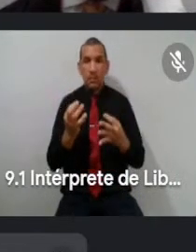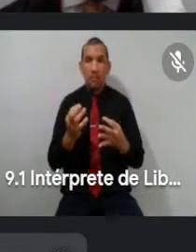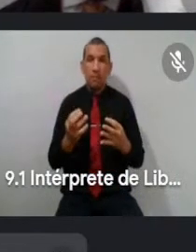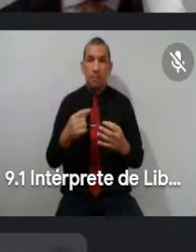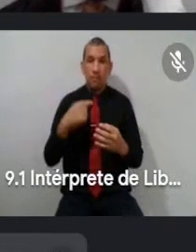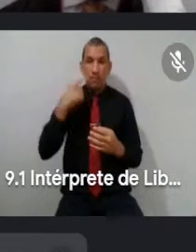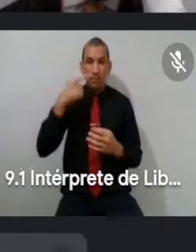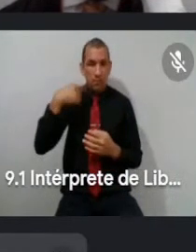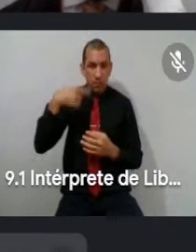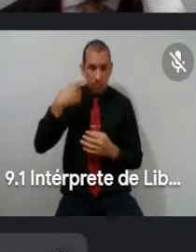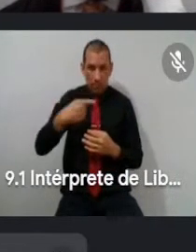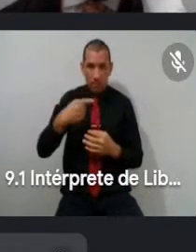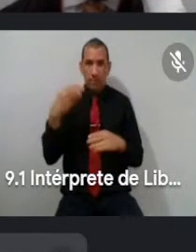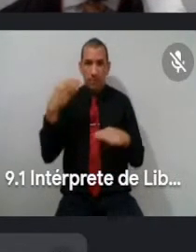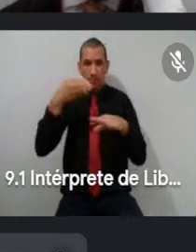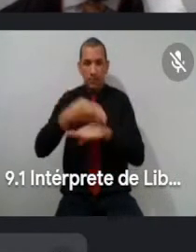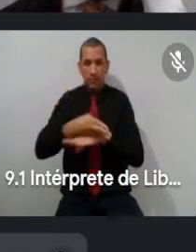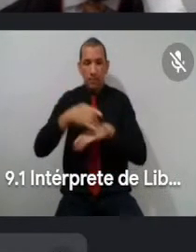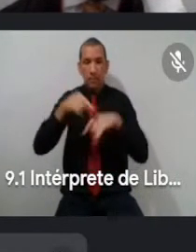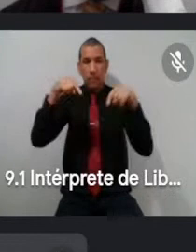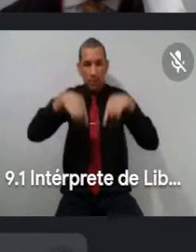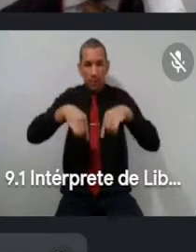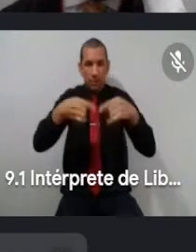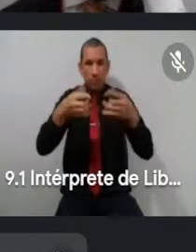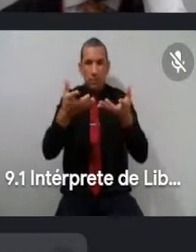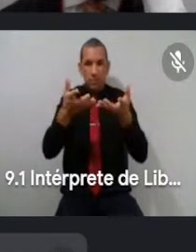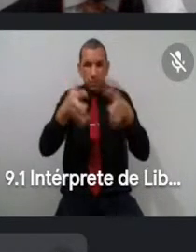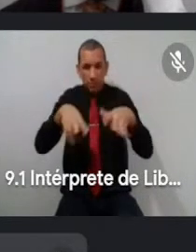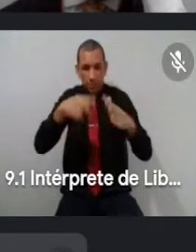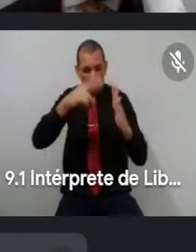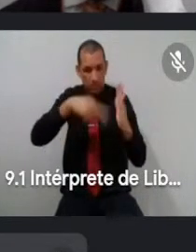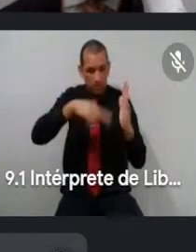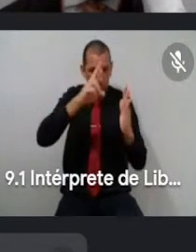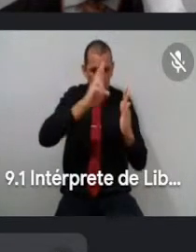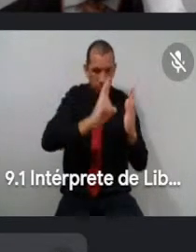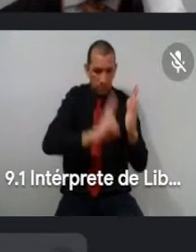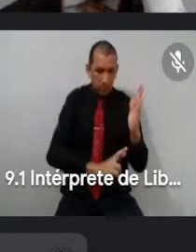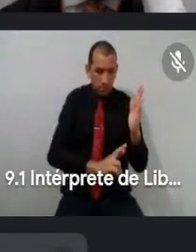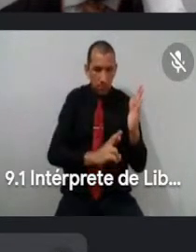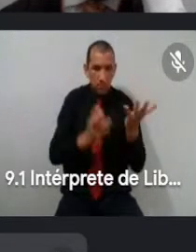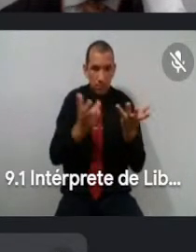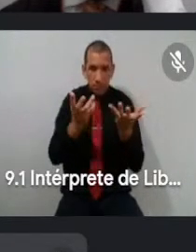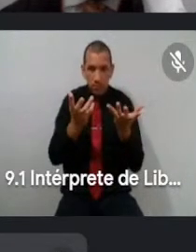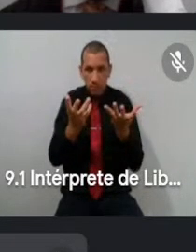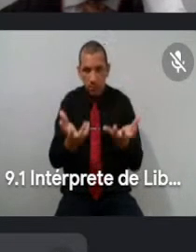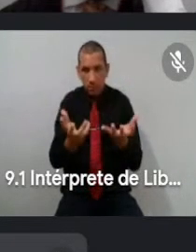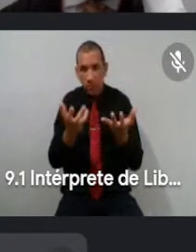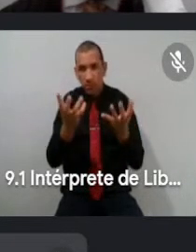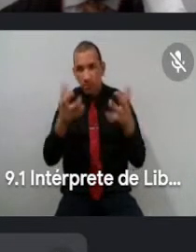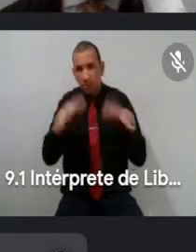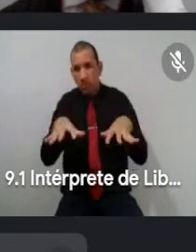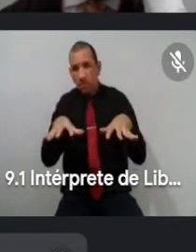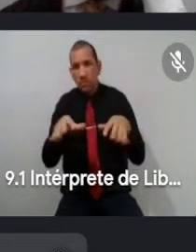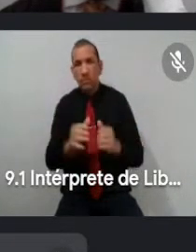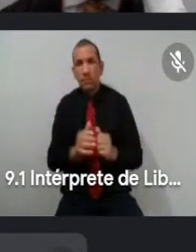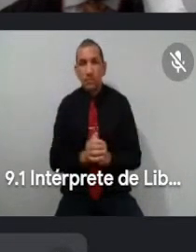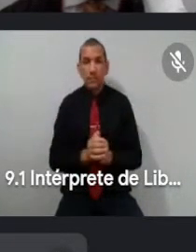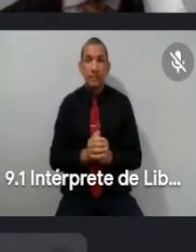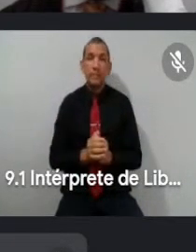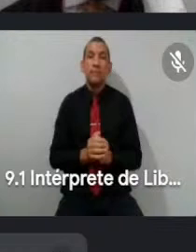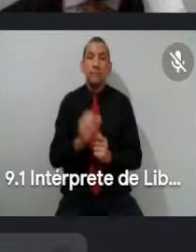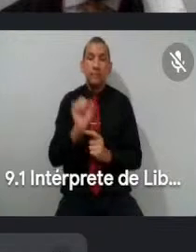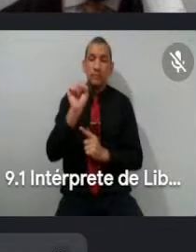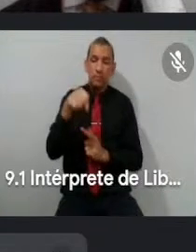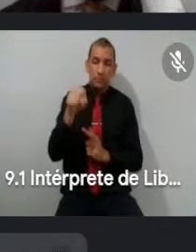dado dos Advogados presentes se dispensa a leitura do relatório é a parte